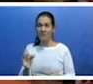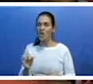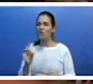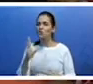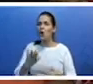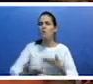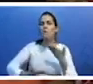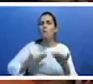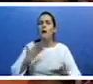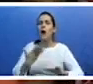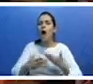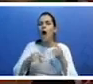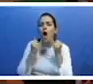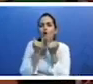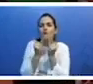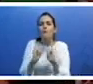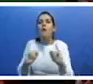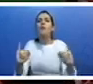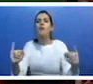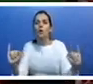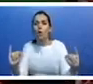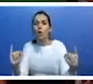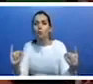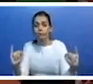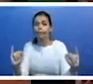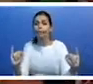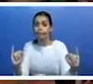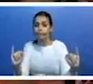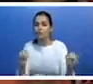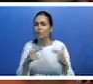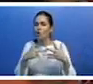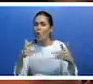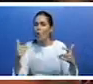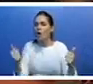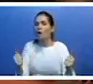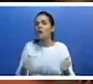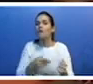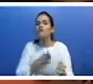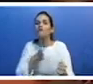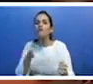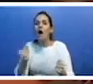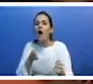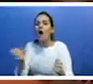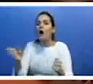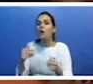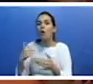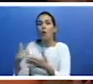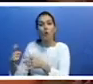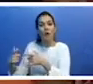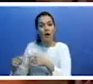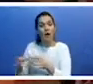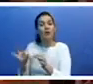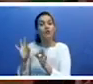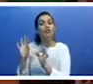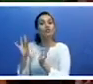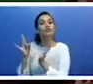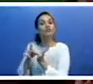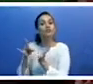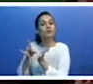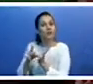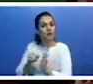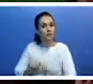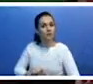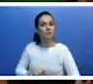repassar uma informação, você tem que buscar isso em dados, né? Em fontes seguras, tá? O que é